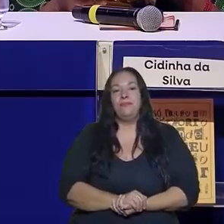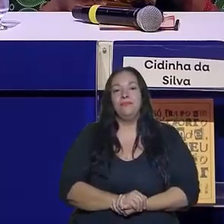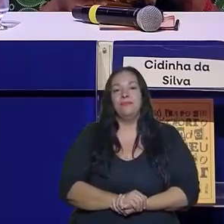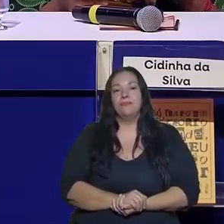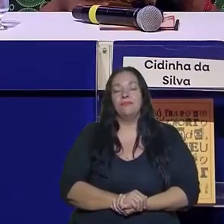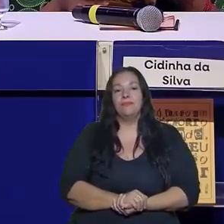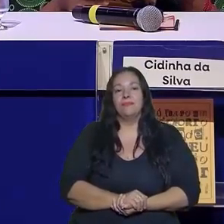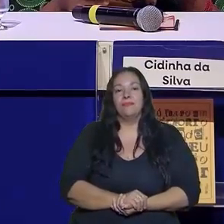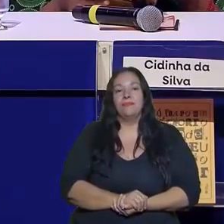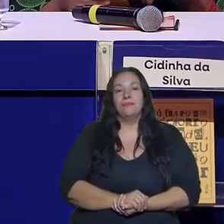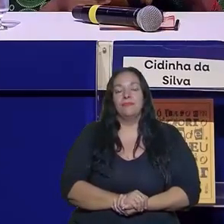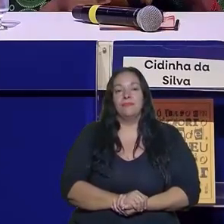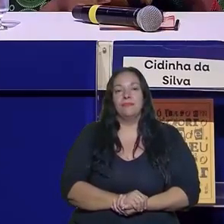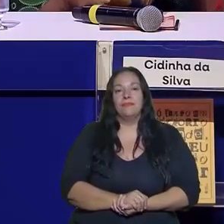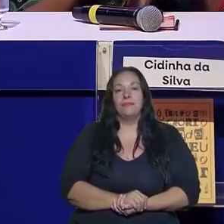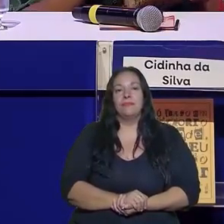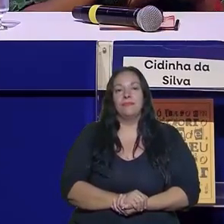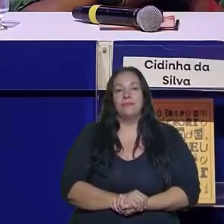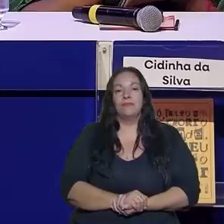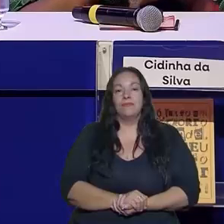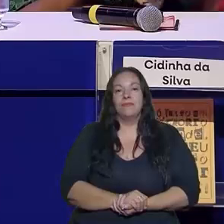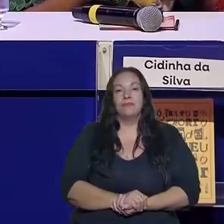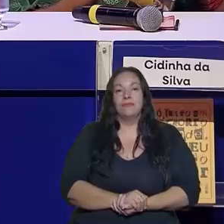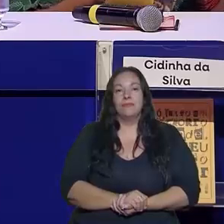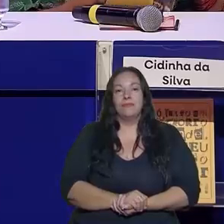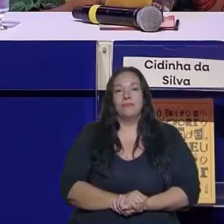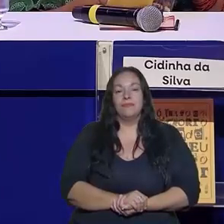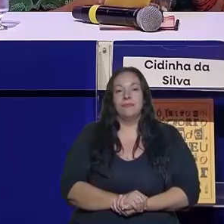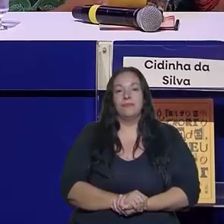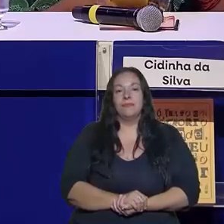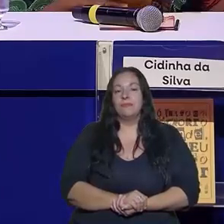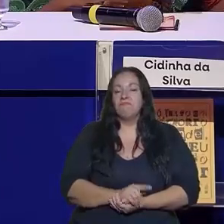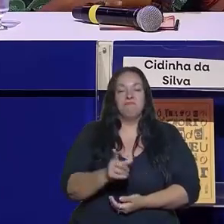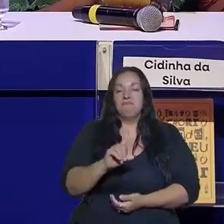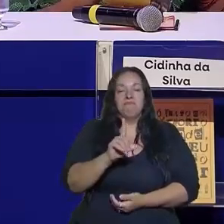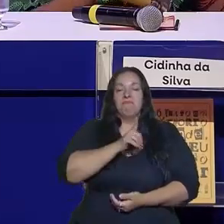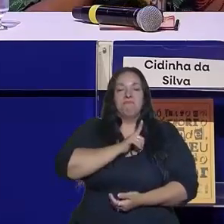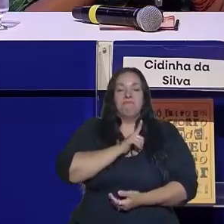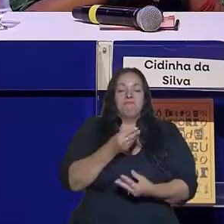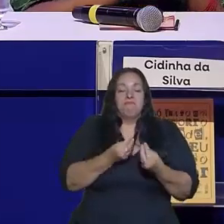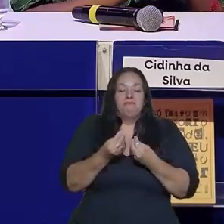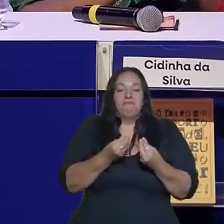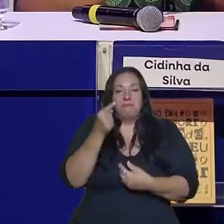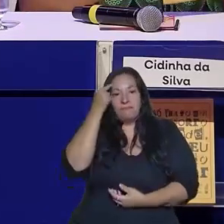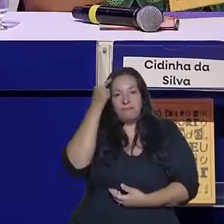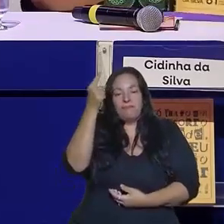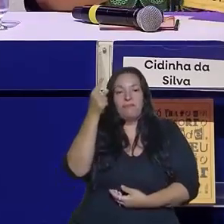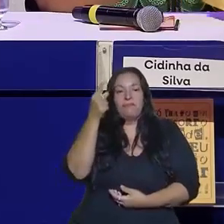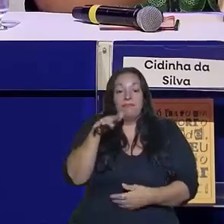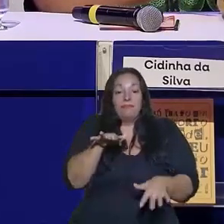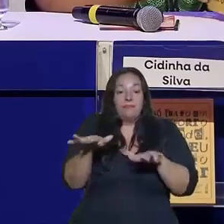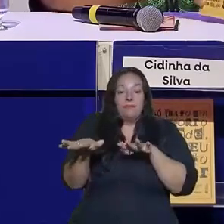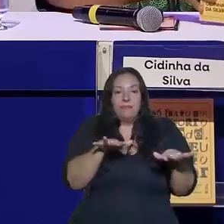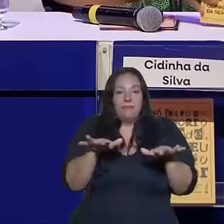De cara, eu posso dizer que não tem como pensar, né, no meu